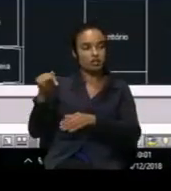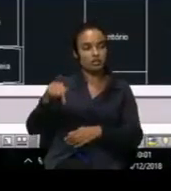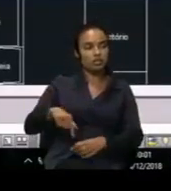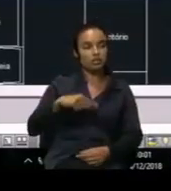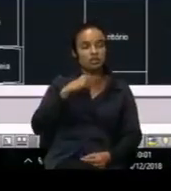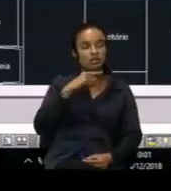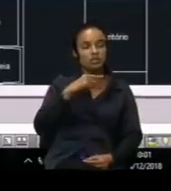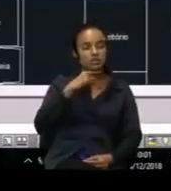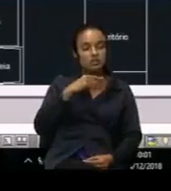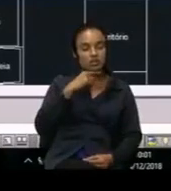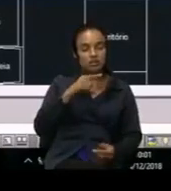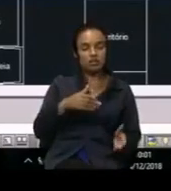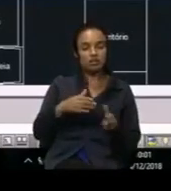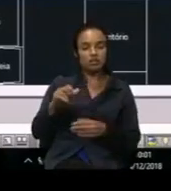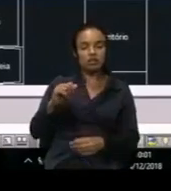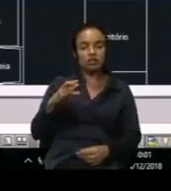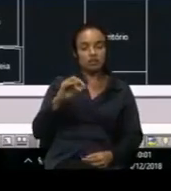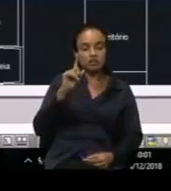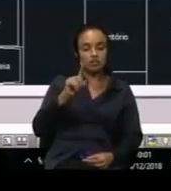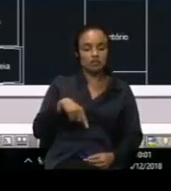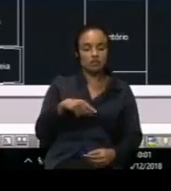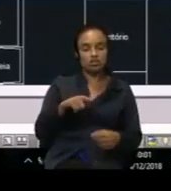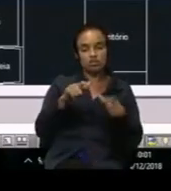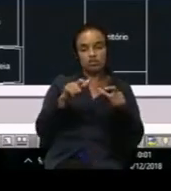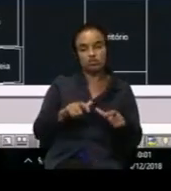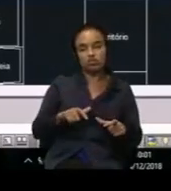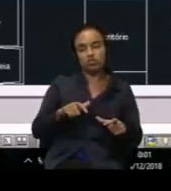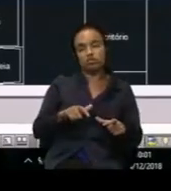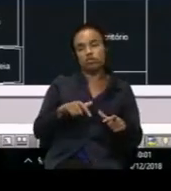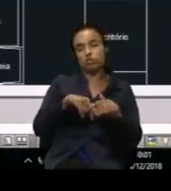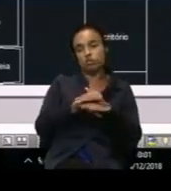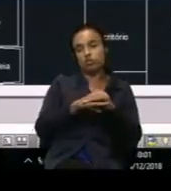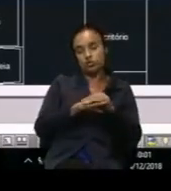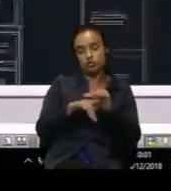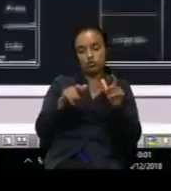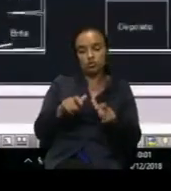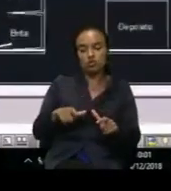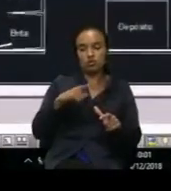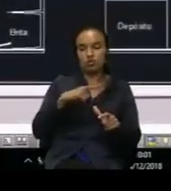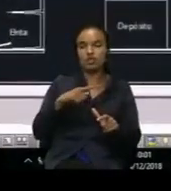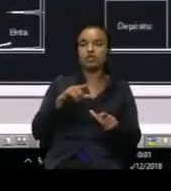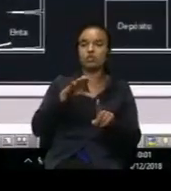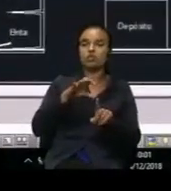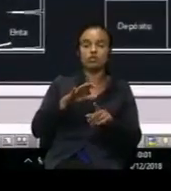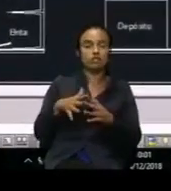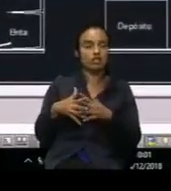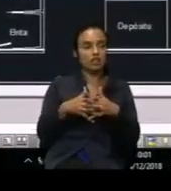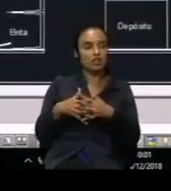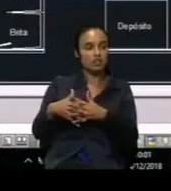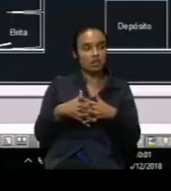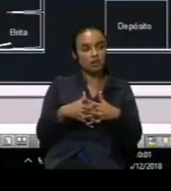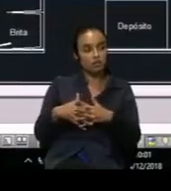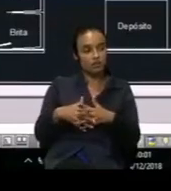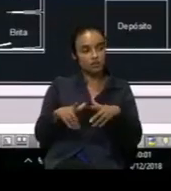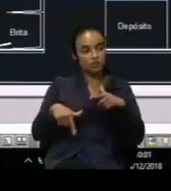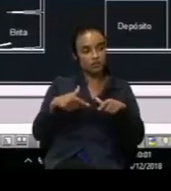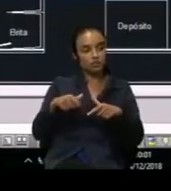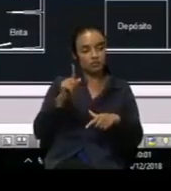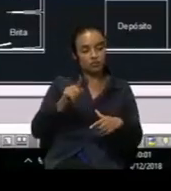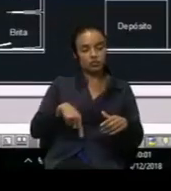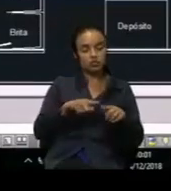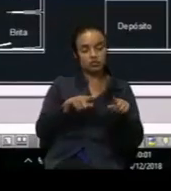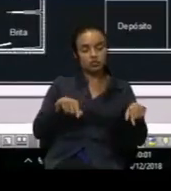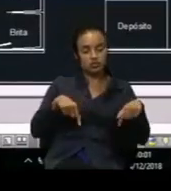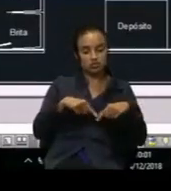com aquele aço guardado em local onde vai atrapalhar o nosso serviço, tá? Escritório, um container simples de 2,5